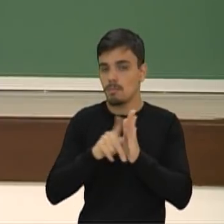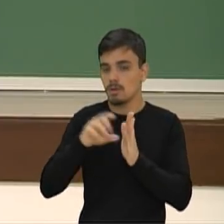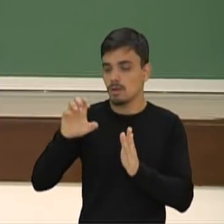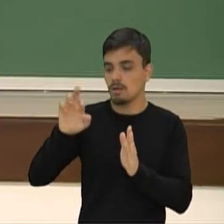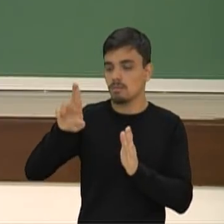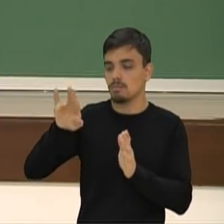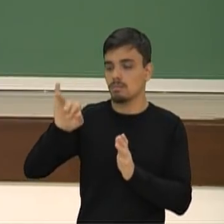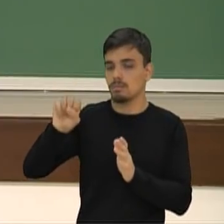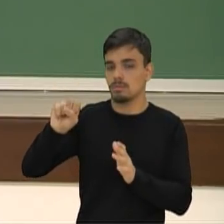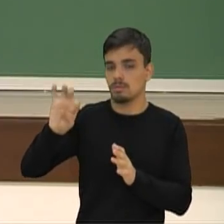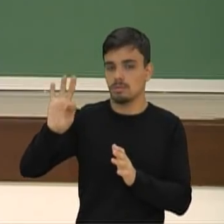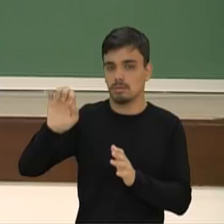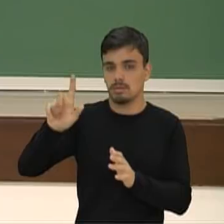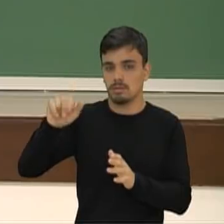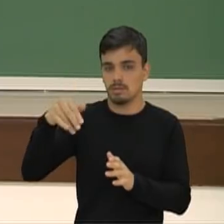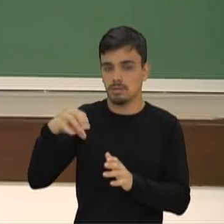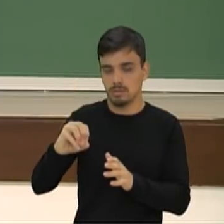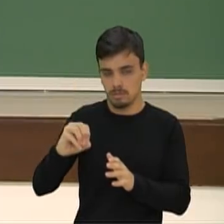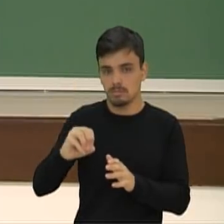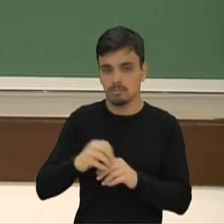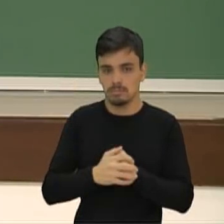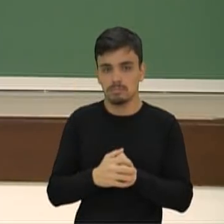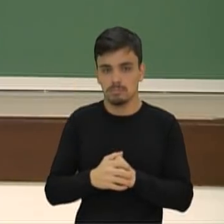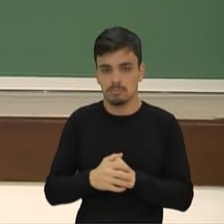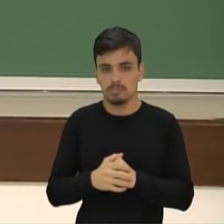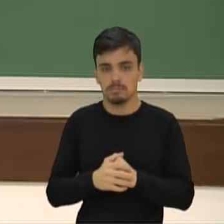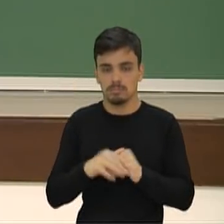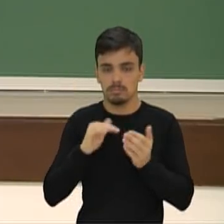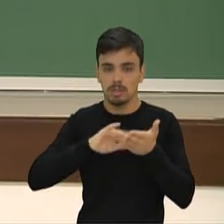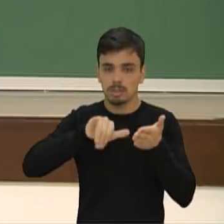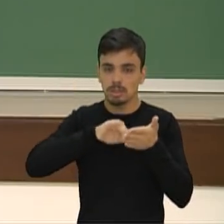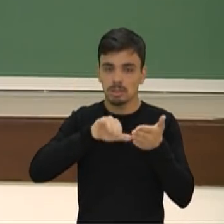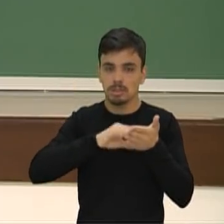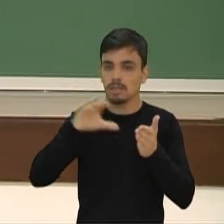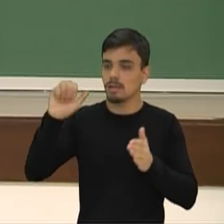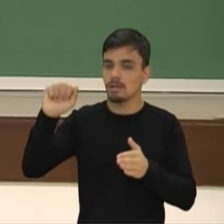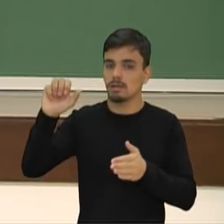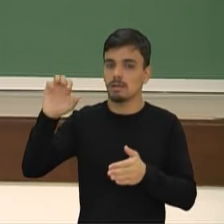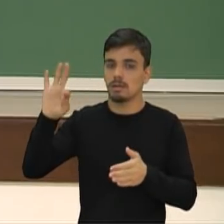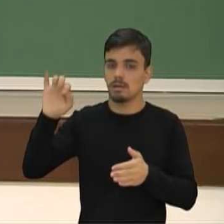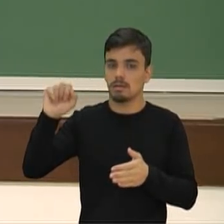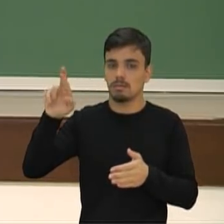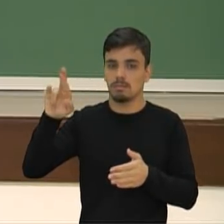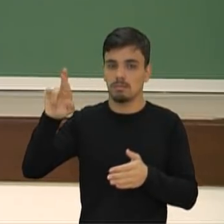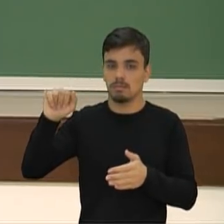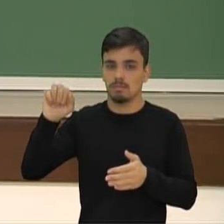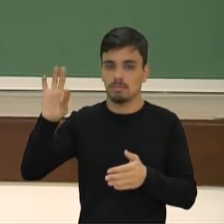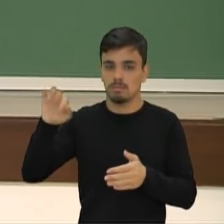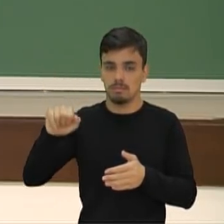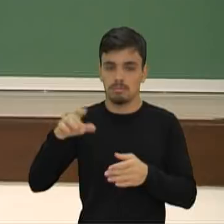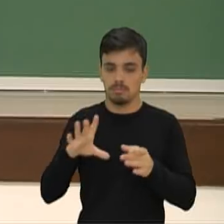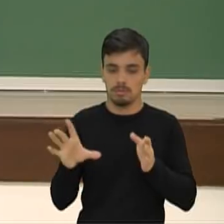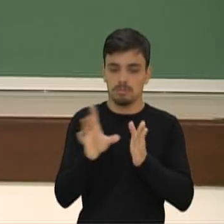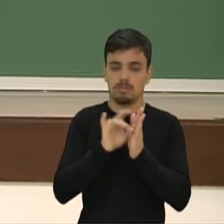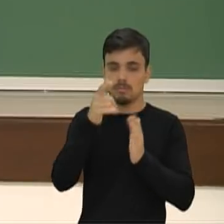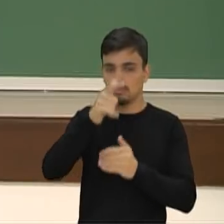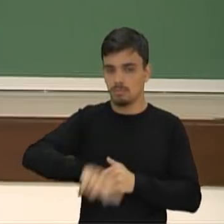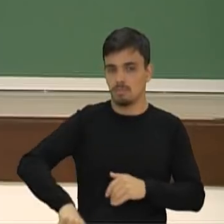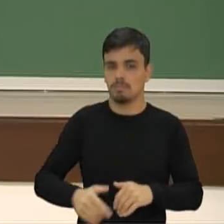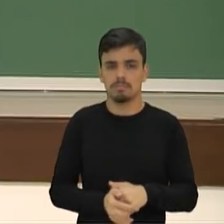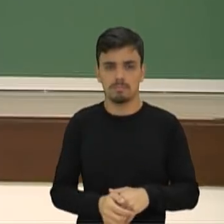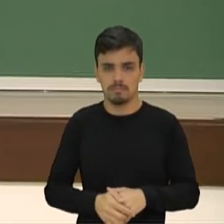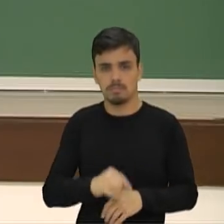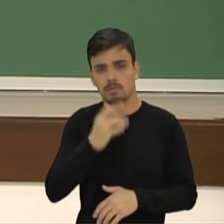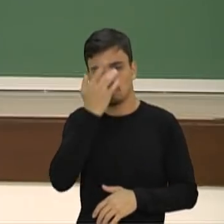faziam esse corte para fazer a raspagem da catarata pela parte de trás do olho e colavam novamente. Lógico, foram